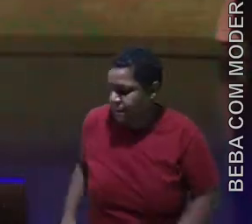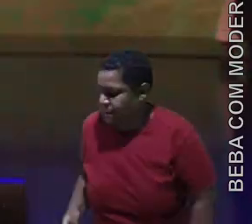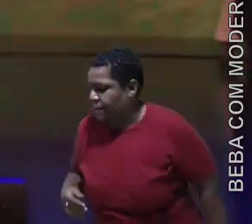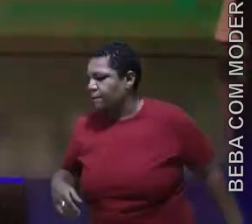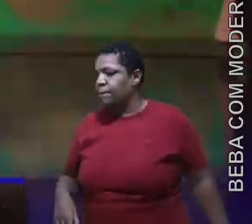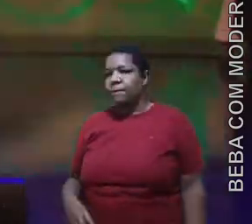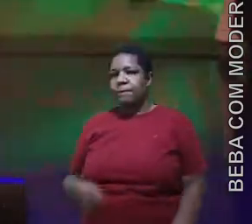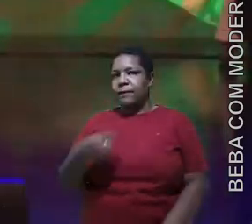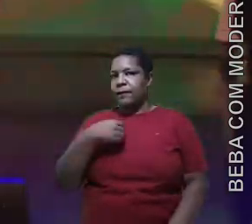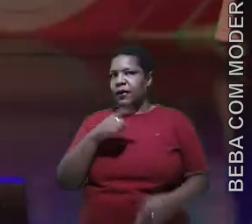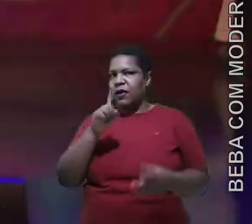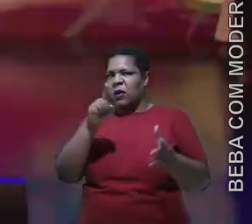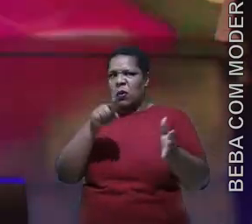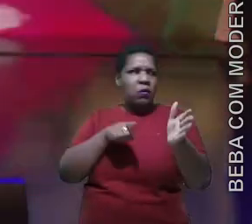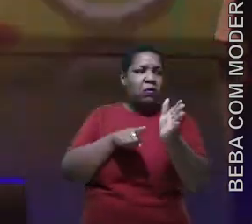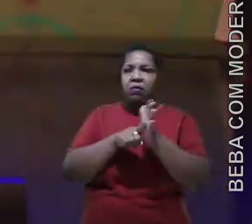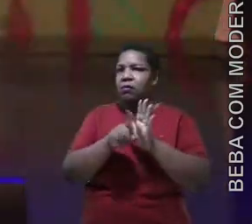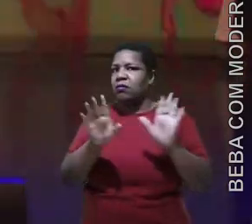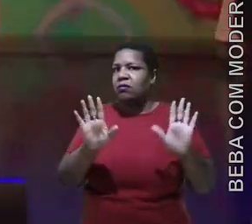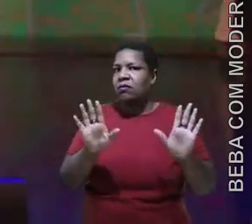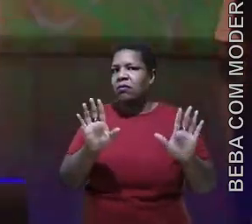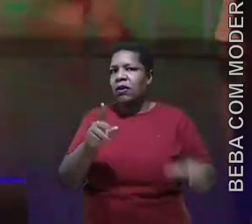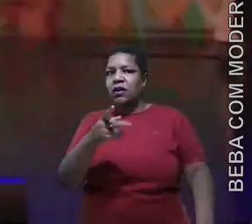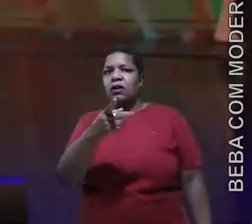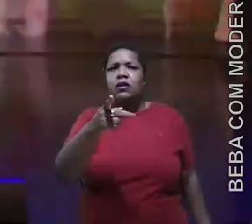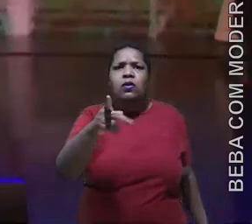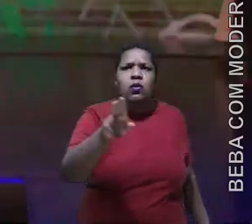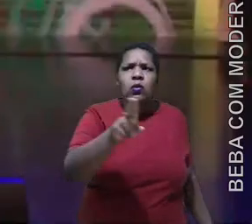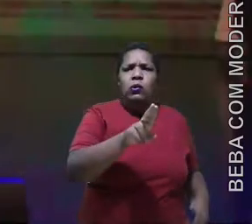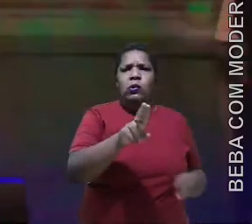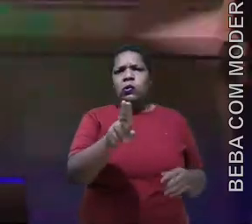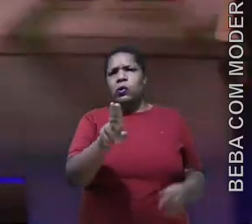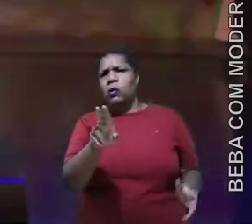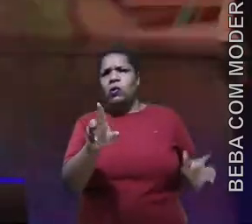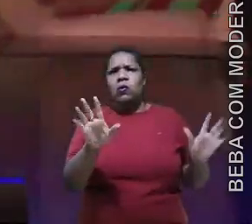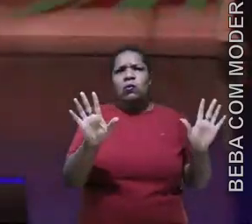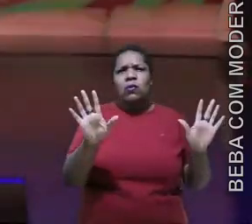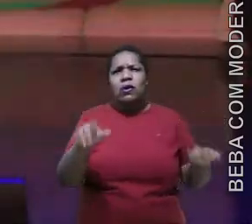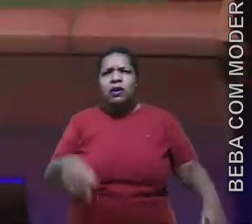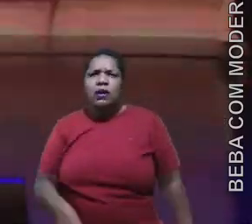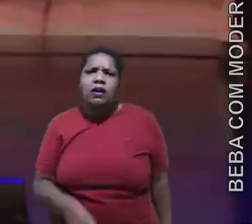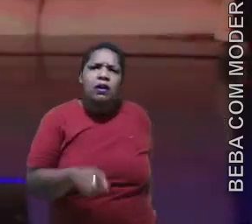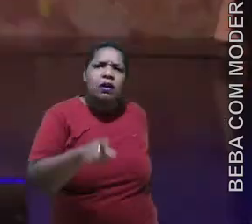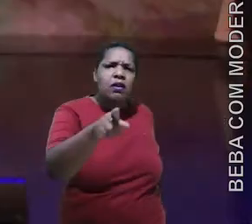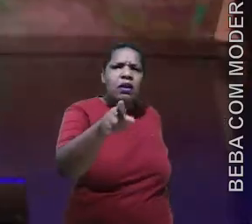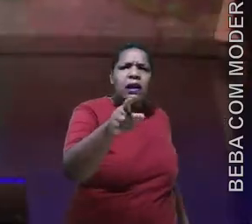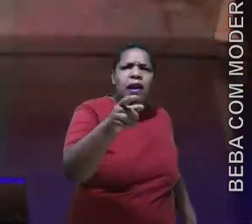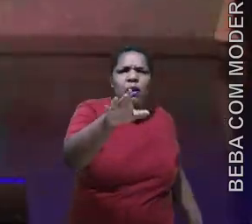não perguntei seu nome filme